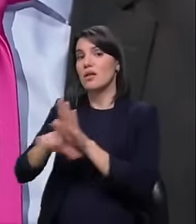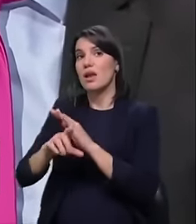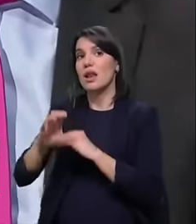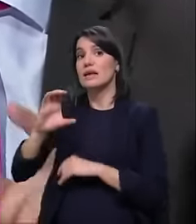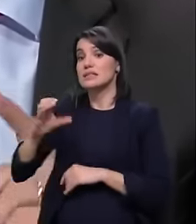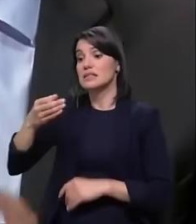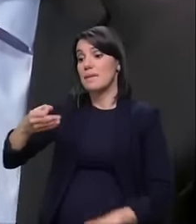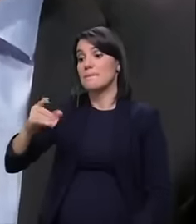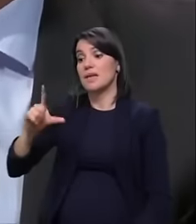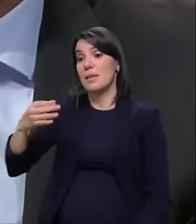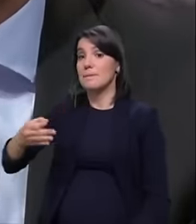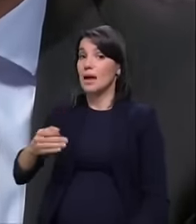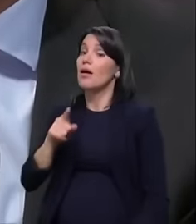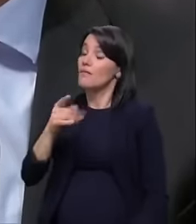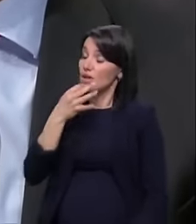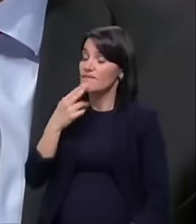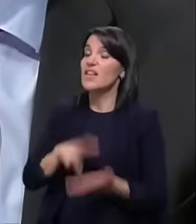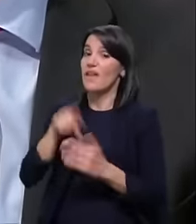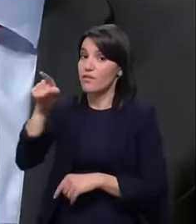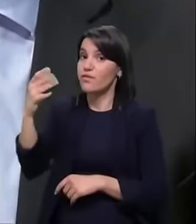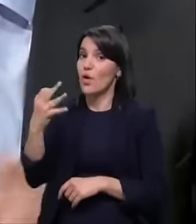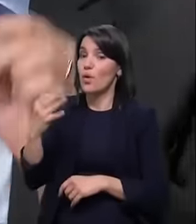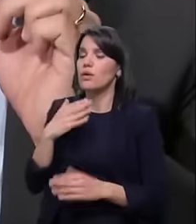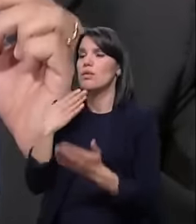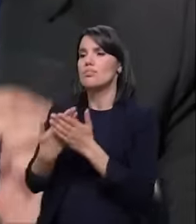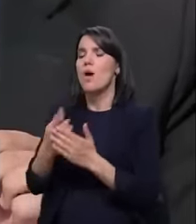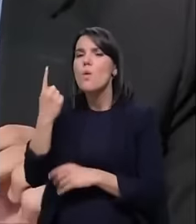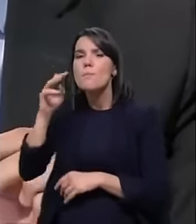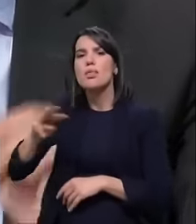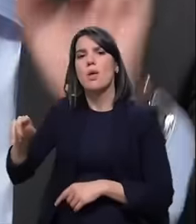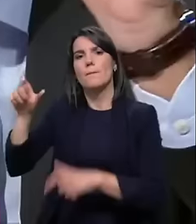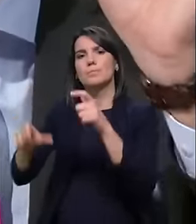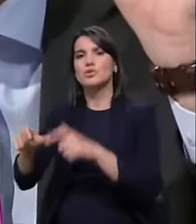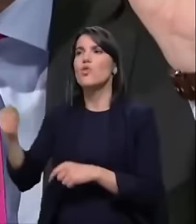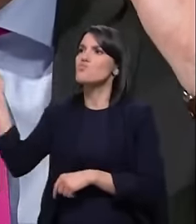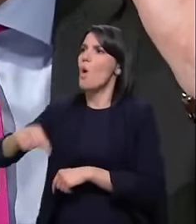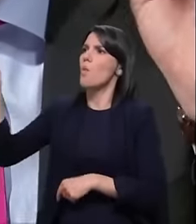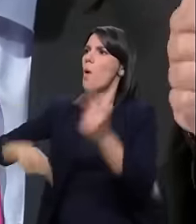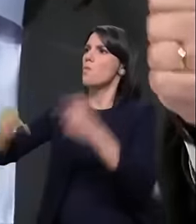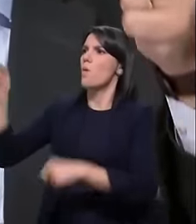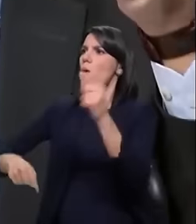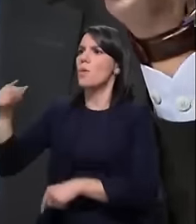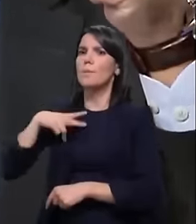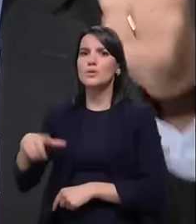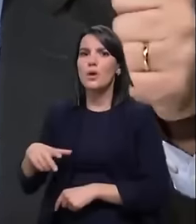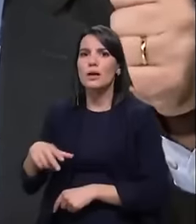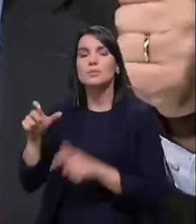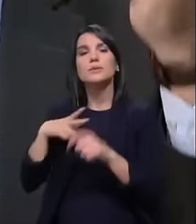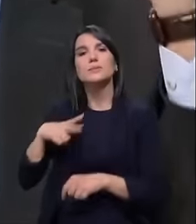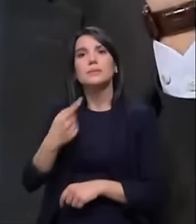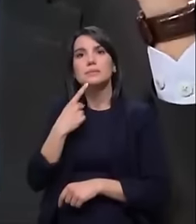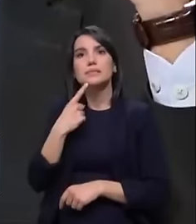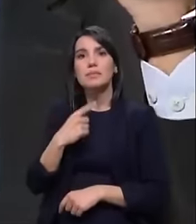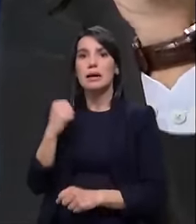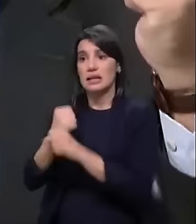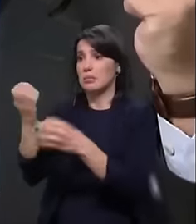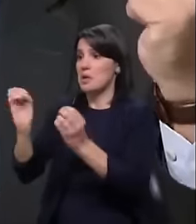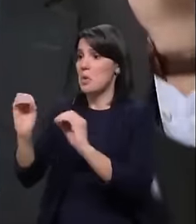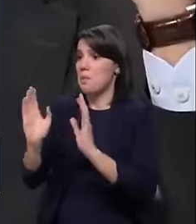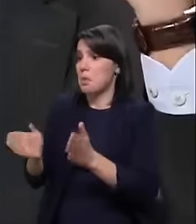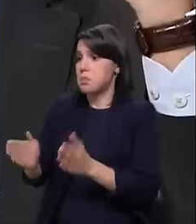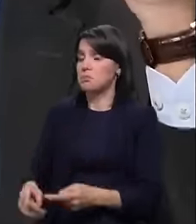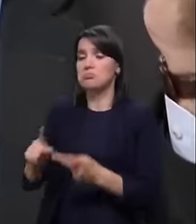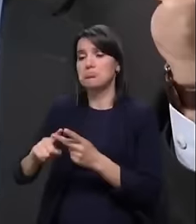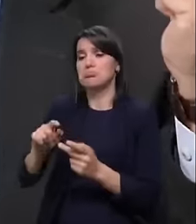que é verdade, abriu ao universo 300 milhões de pessoas a possibilidade de vir para Portugal, e eu quero que os portugueses percebam isto, sem terem que ter trabalho, sem terem que ter